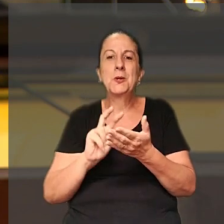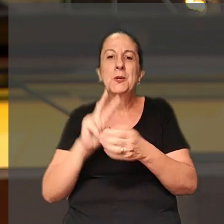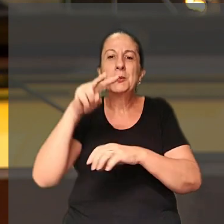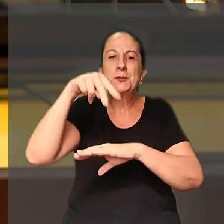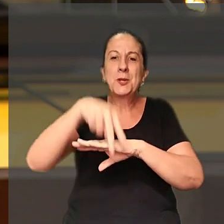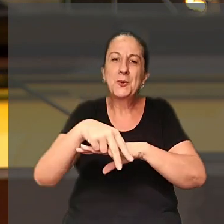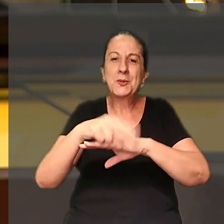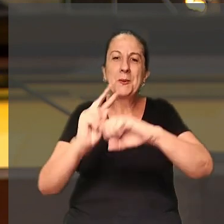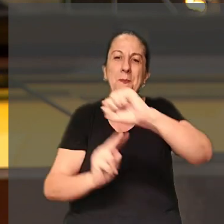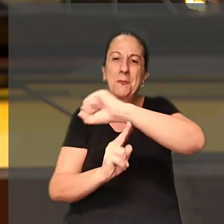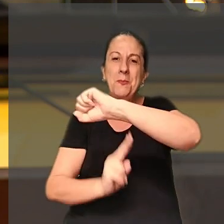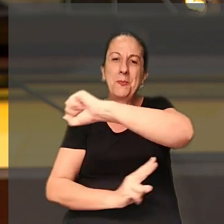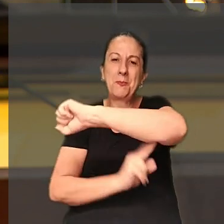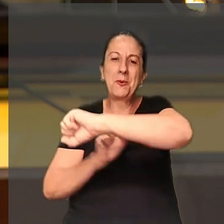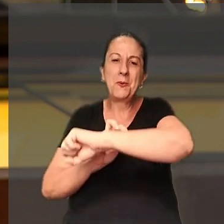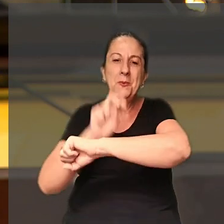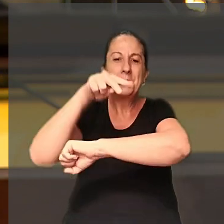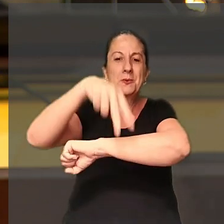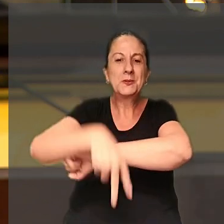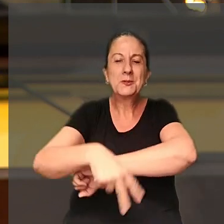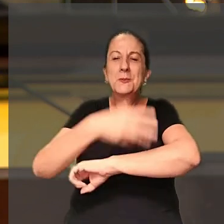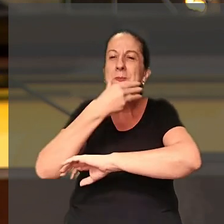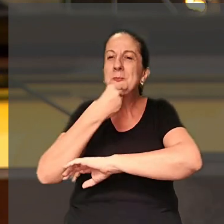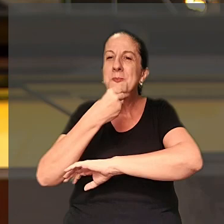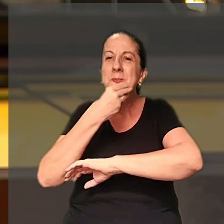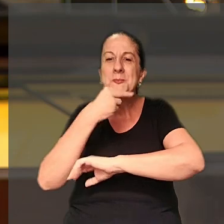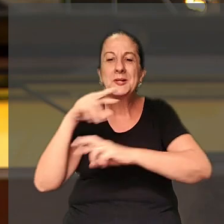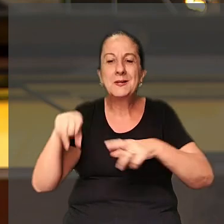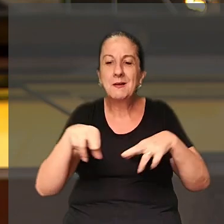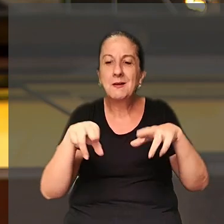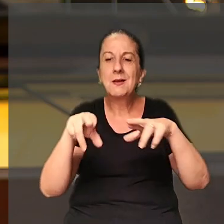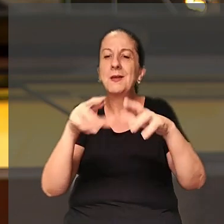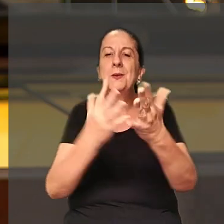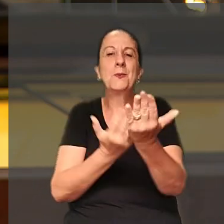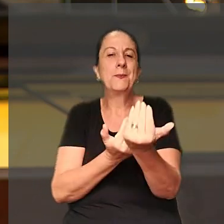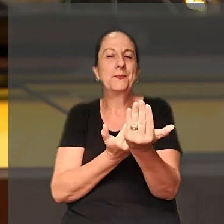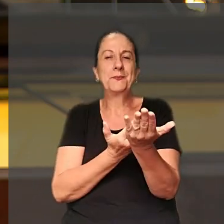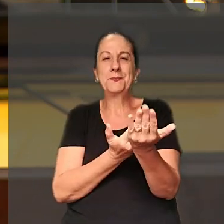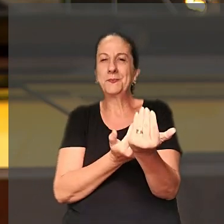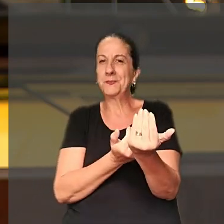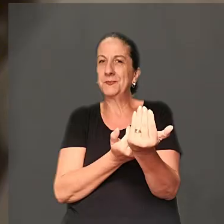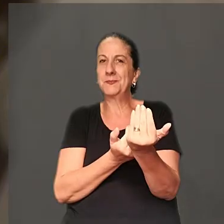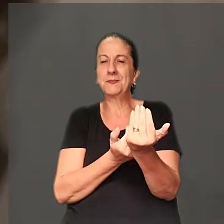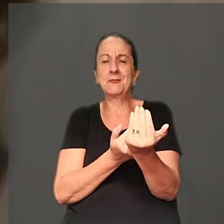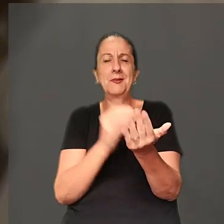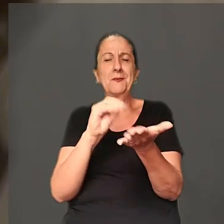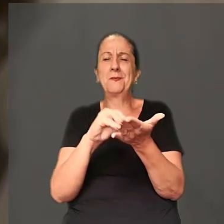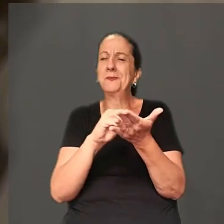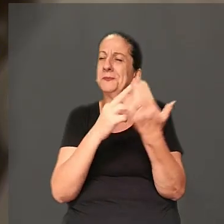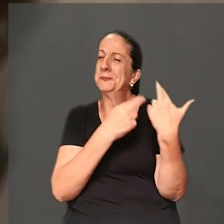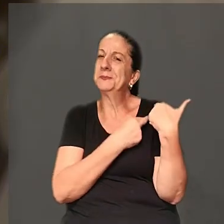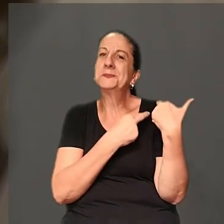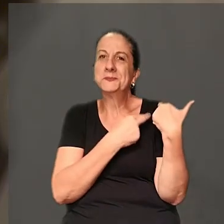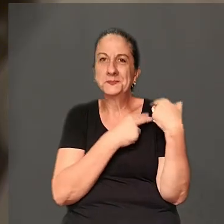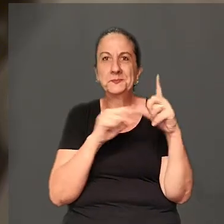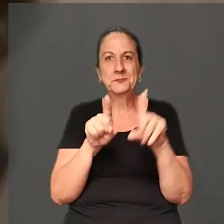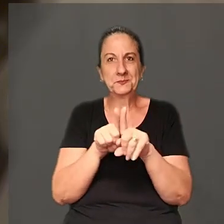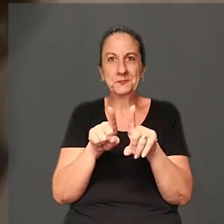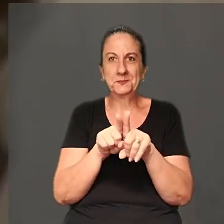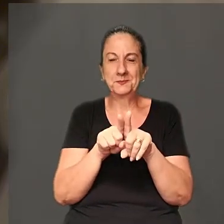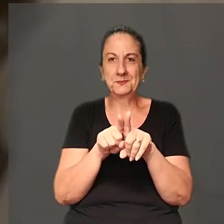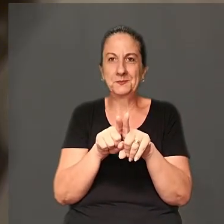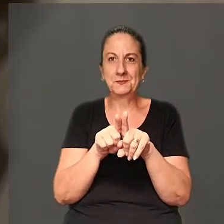tomávamos um banho saltando de cima da ponte. Eram meninos adolescentes e